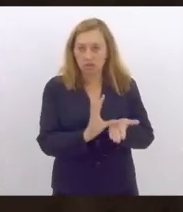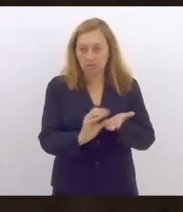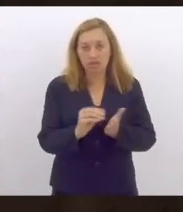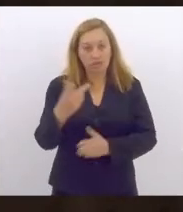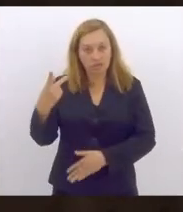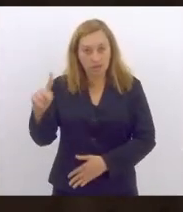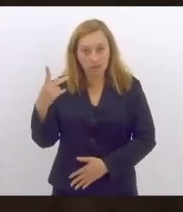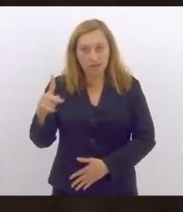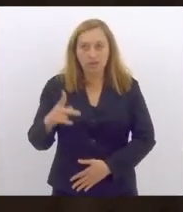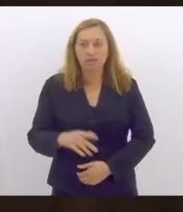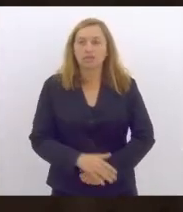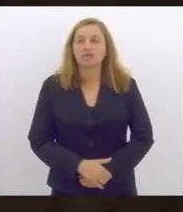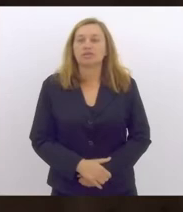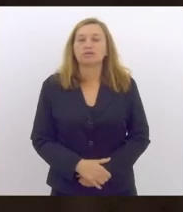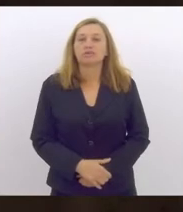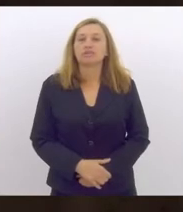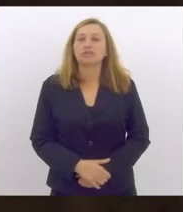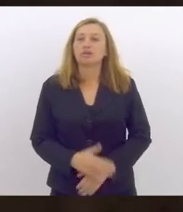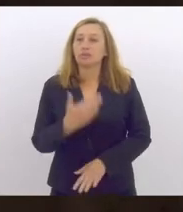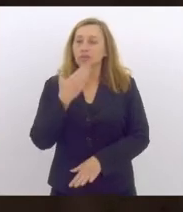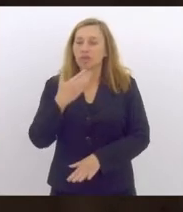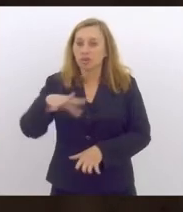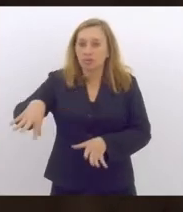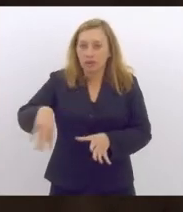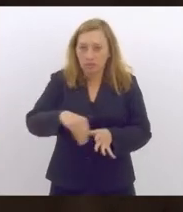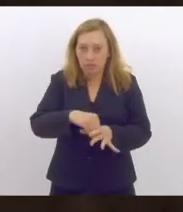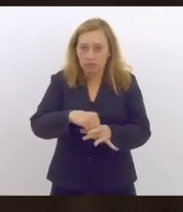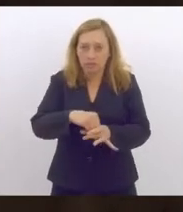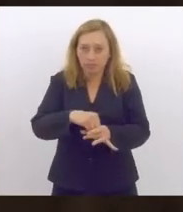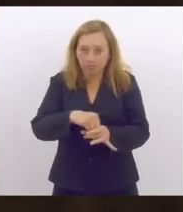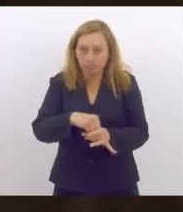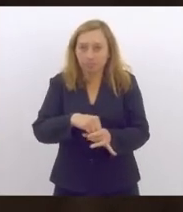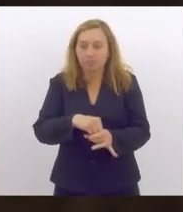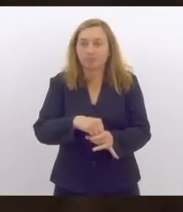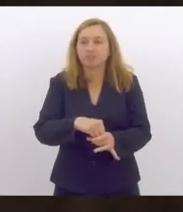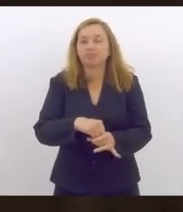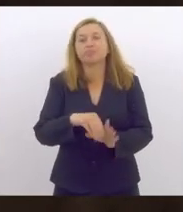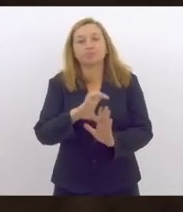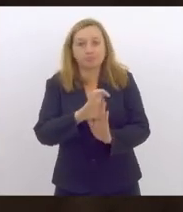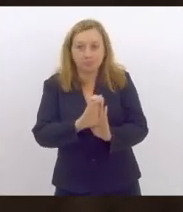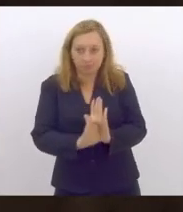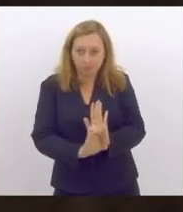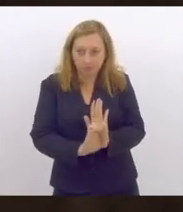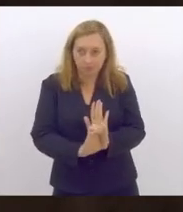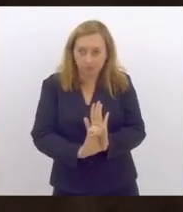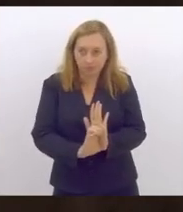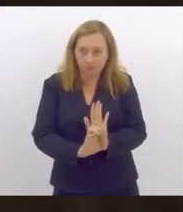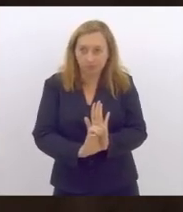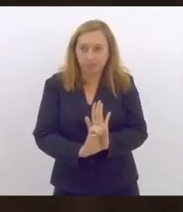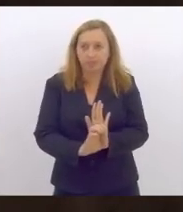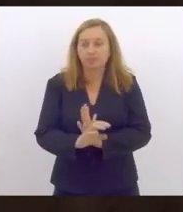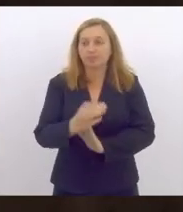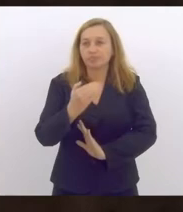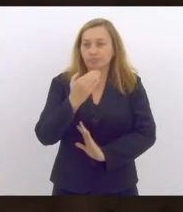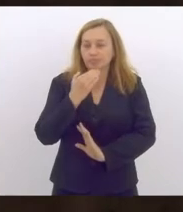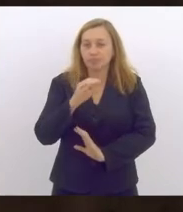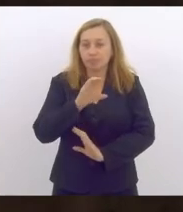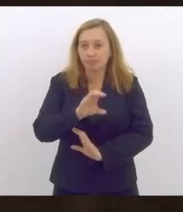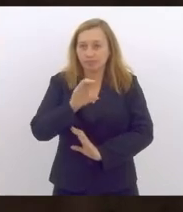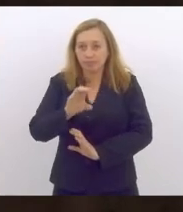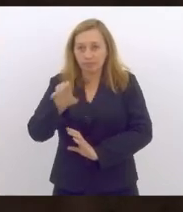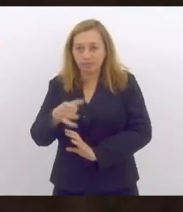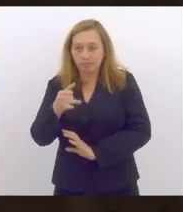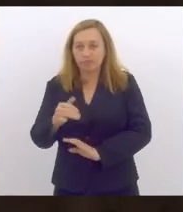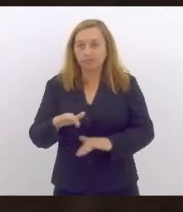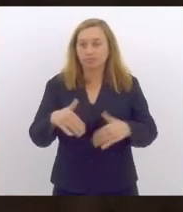dele, com a condição de incorporar as emendas no parecer da CCJ.